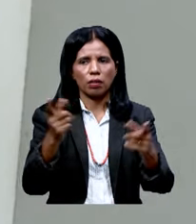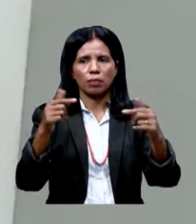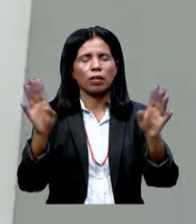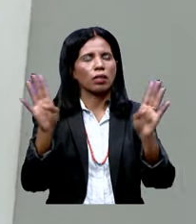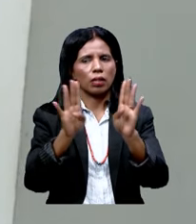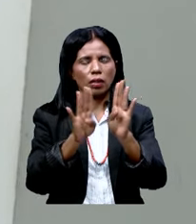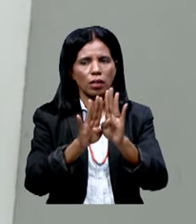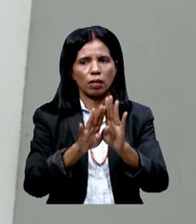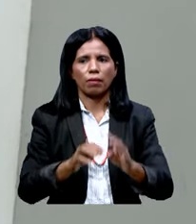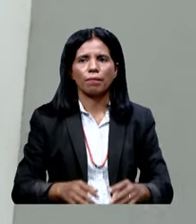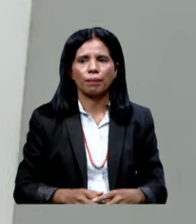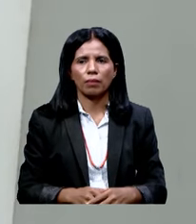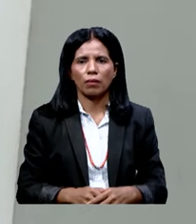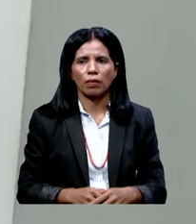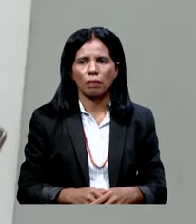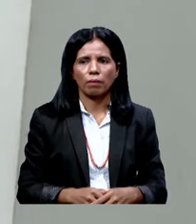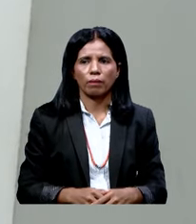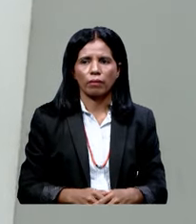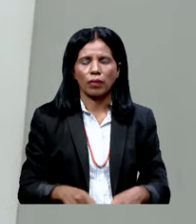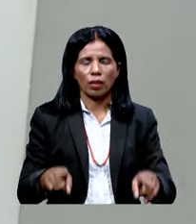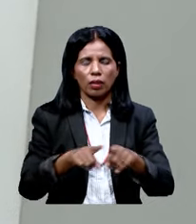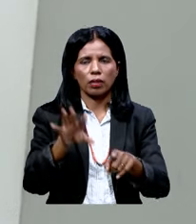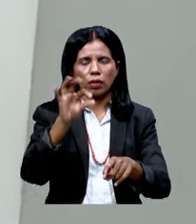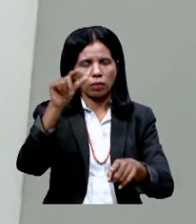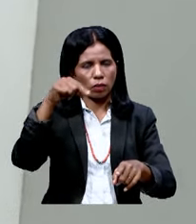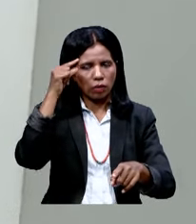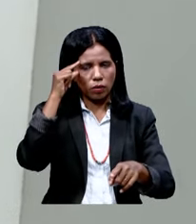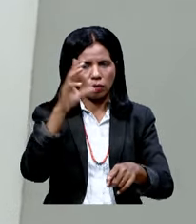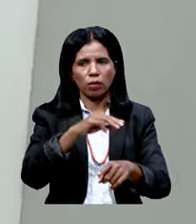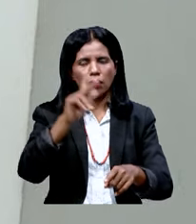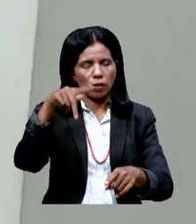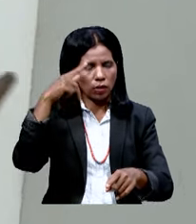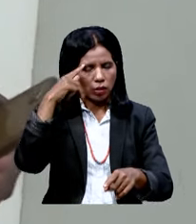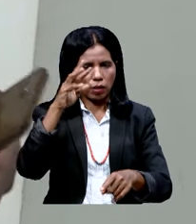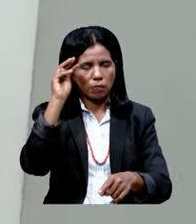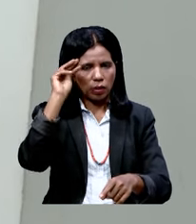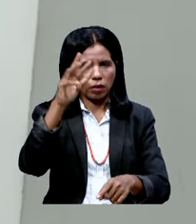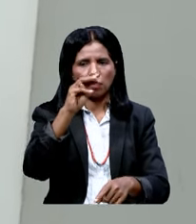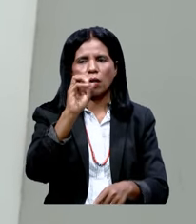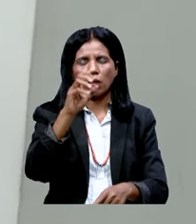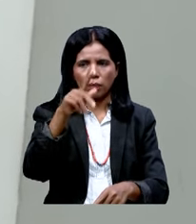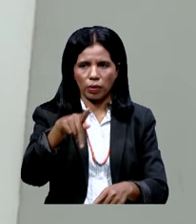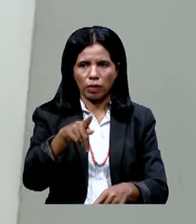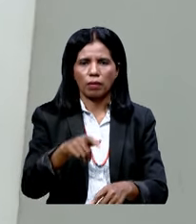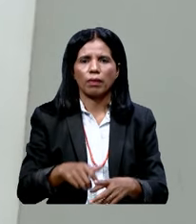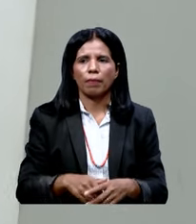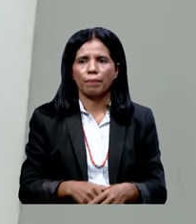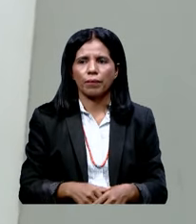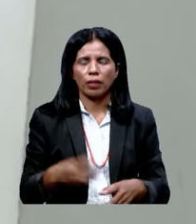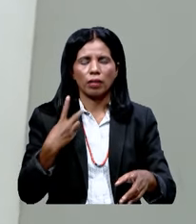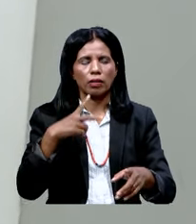takaila. Ia ne no governo, ho ne política ministério obras públic, ho ne lihusi ita